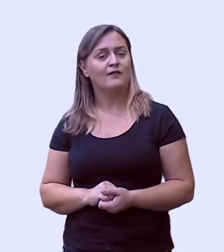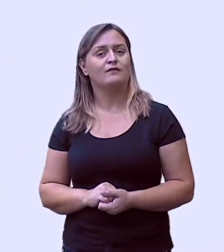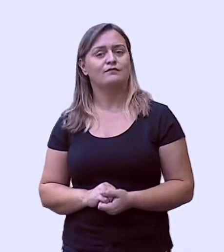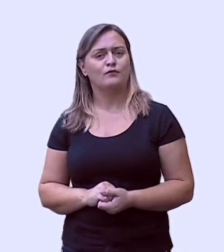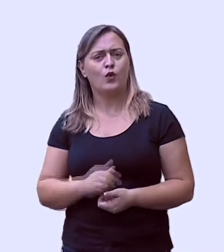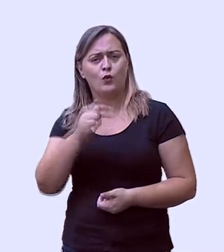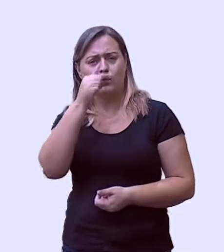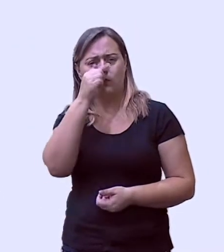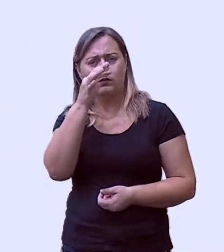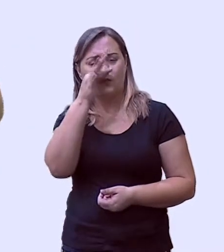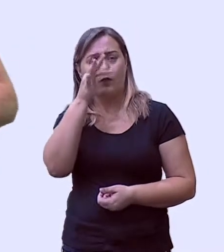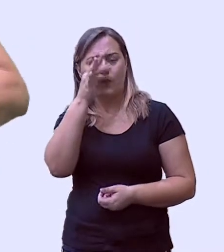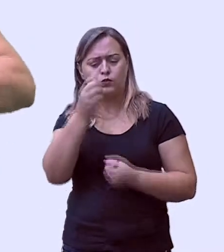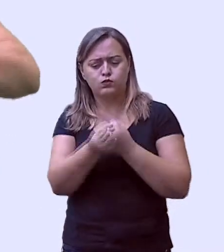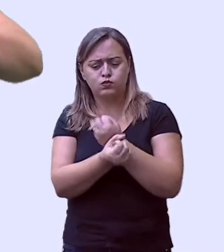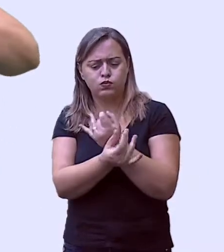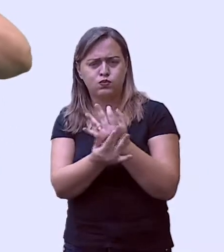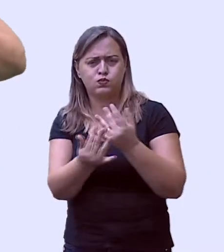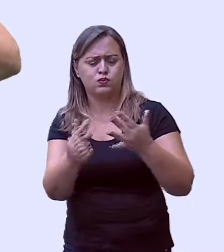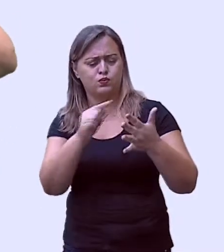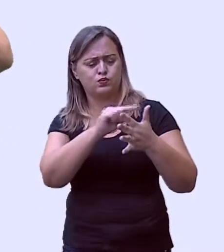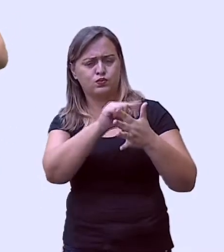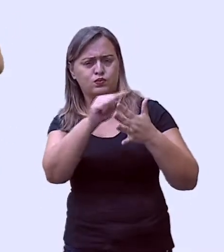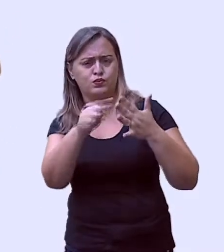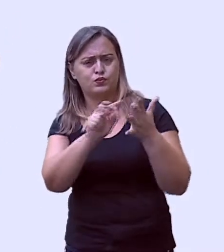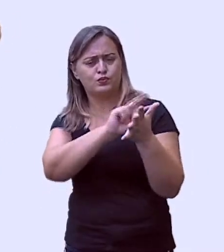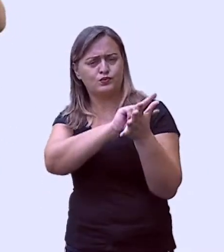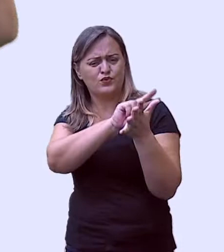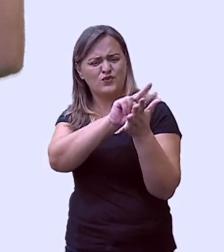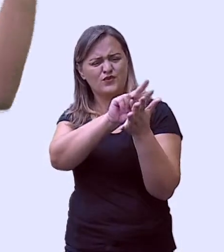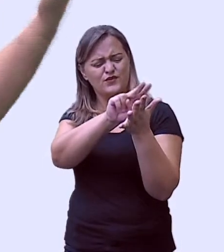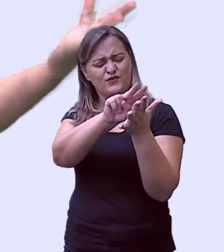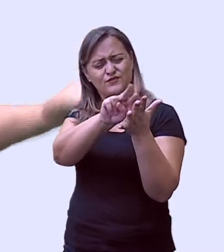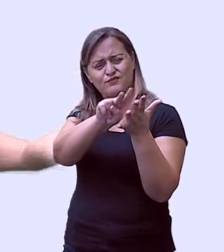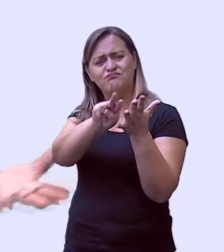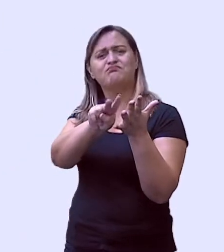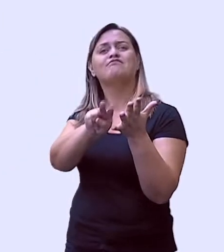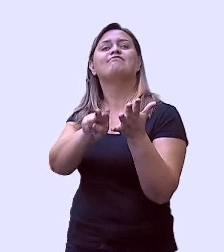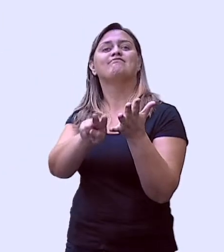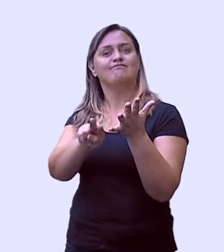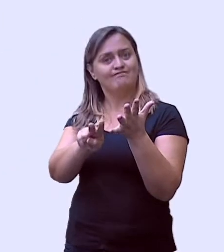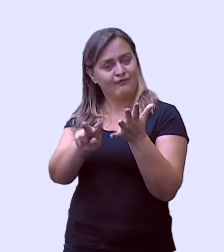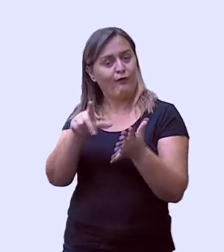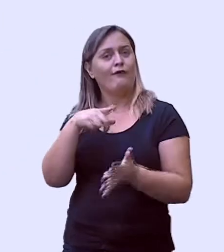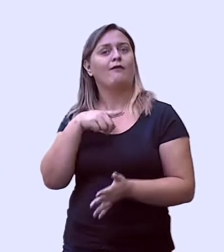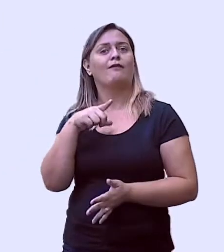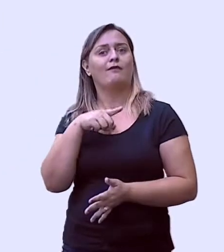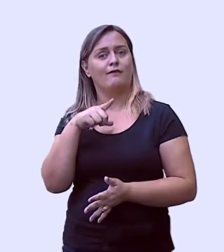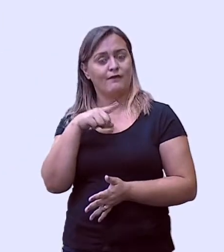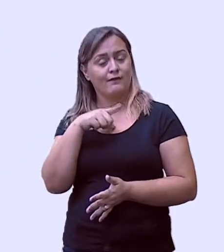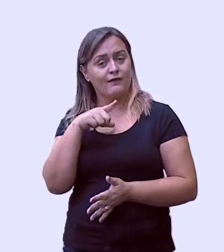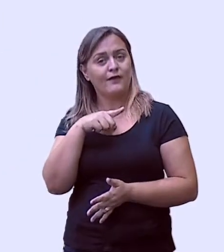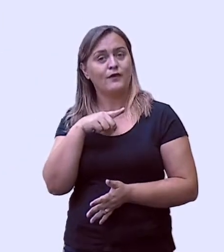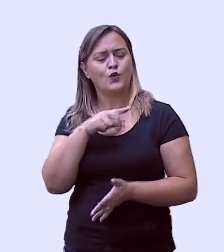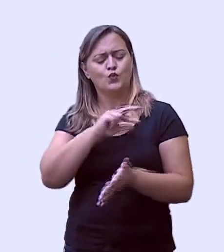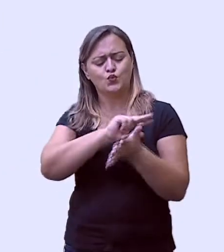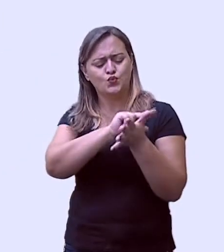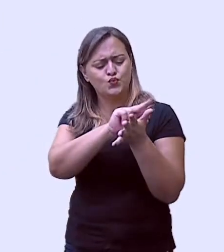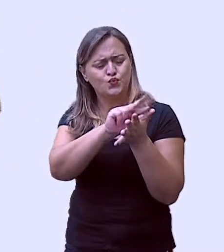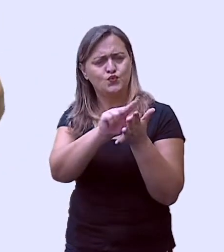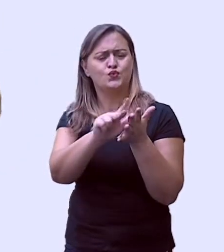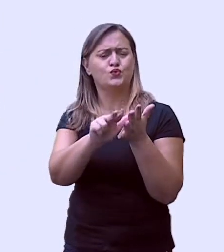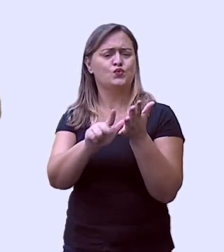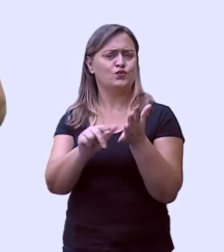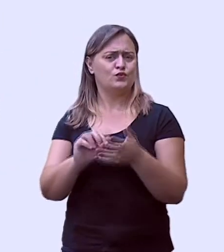grande diversidade. A biodiversidade, então, é bem extensa, certo? Tem